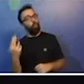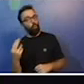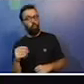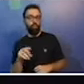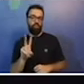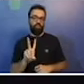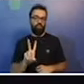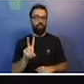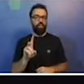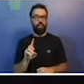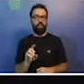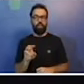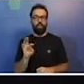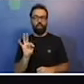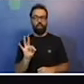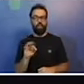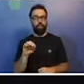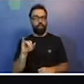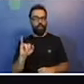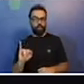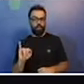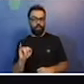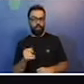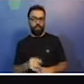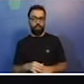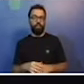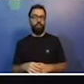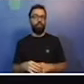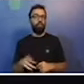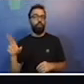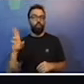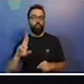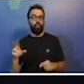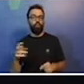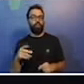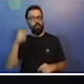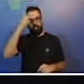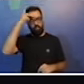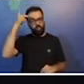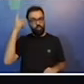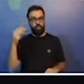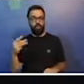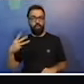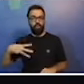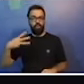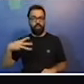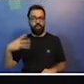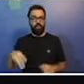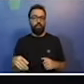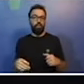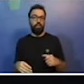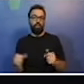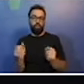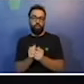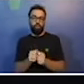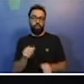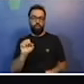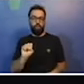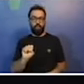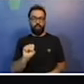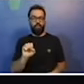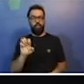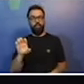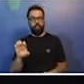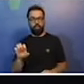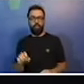que precisa de um complemento, e vier na terceira pessoa do singular, seguido de C, dizemos que o C é o